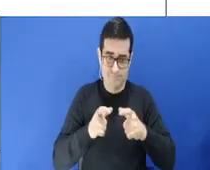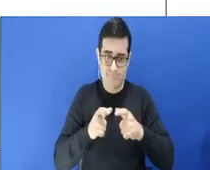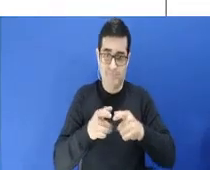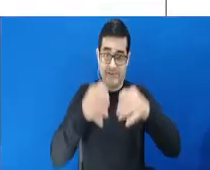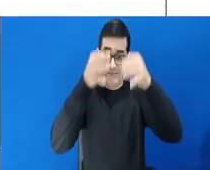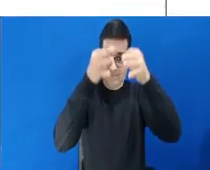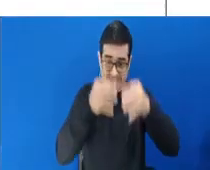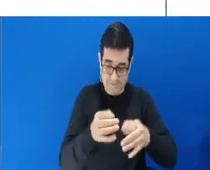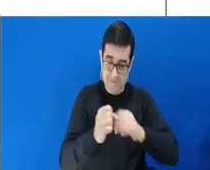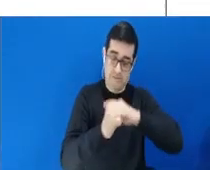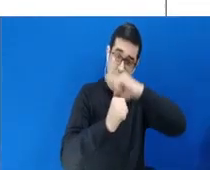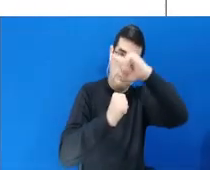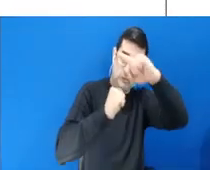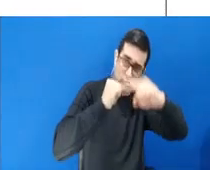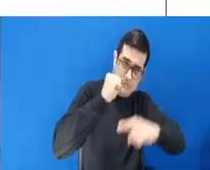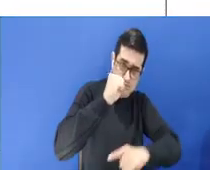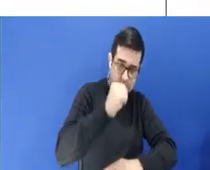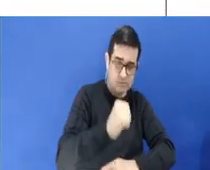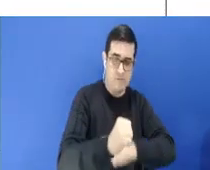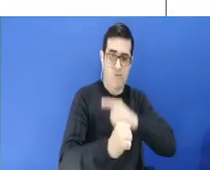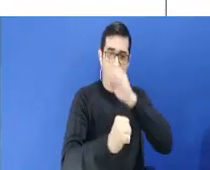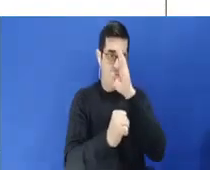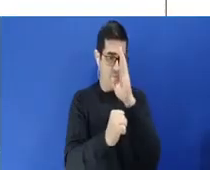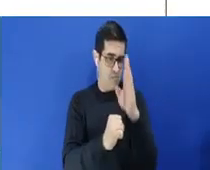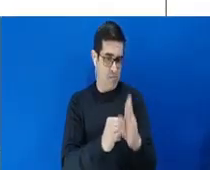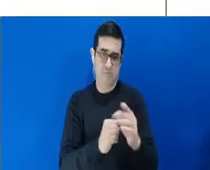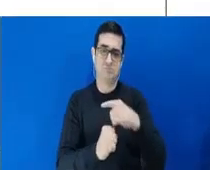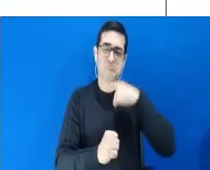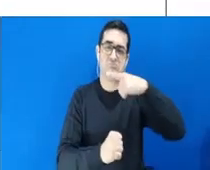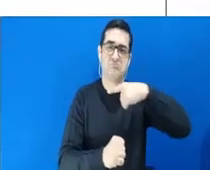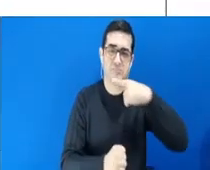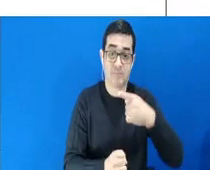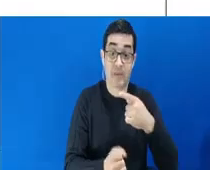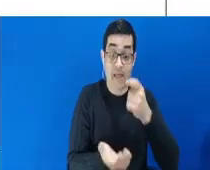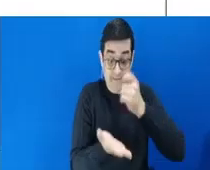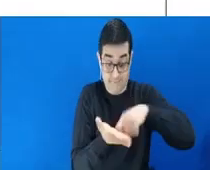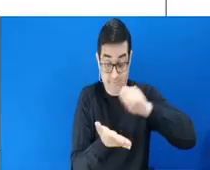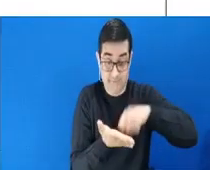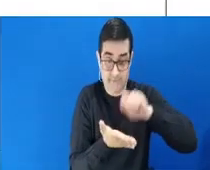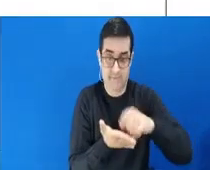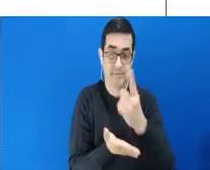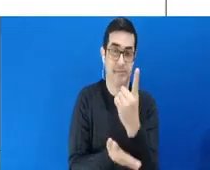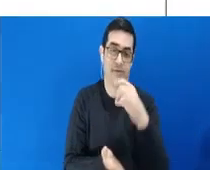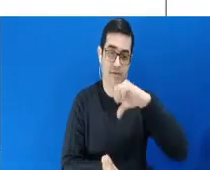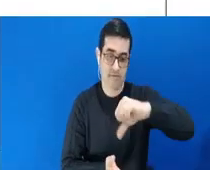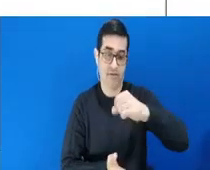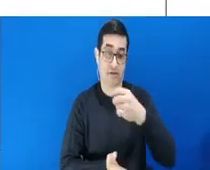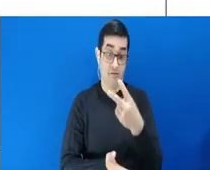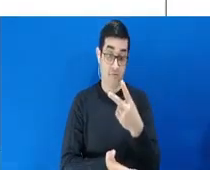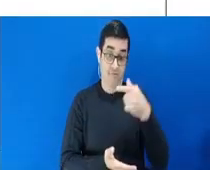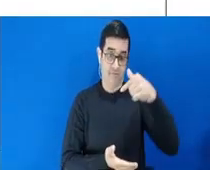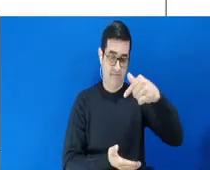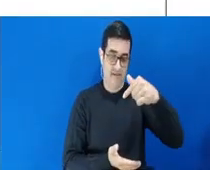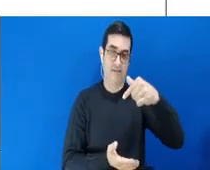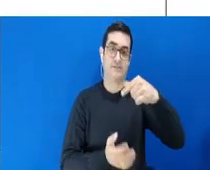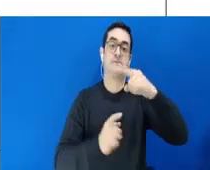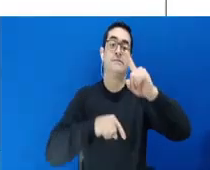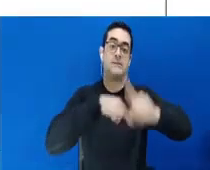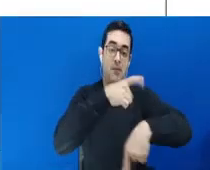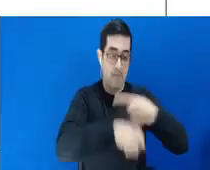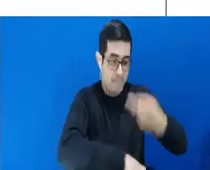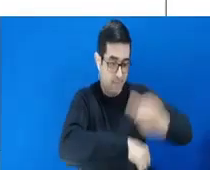né, esse trabalho em 1927, e depois de alguns anos ele recebe o prêmio Nobel justamente